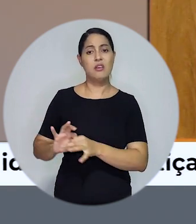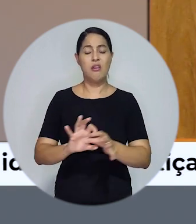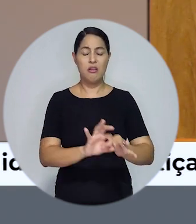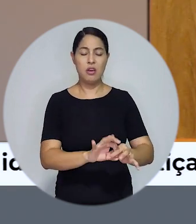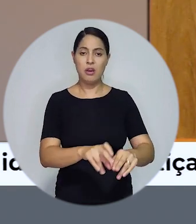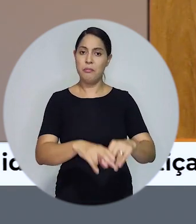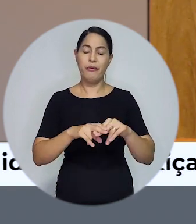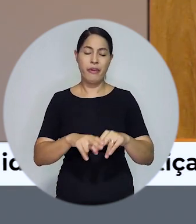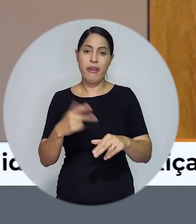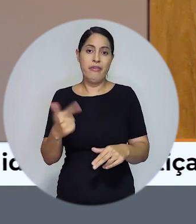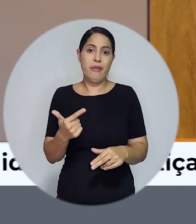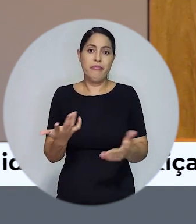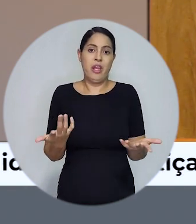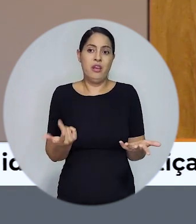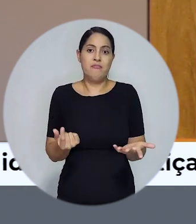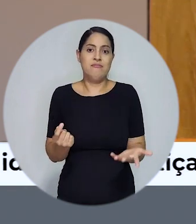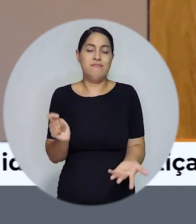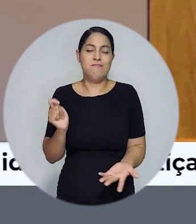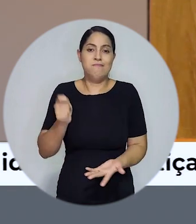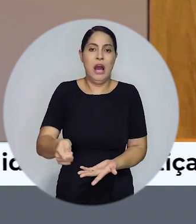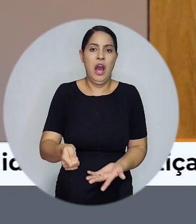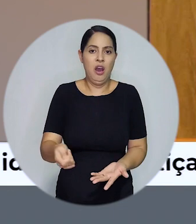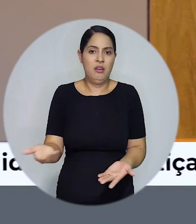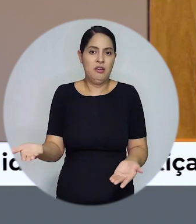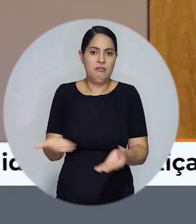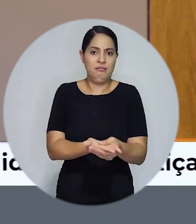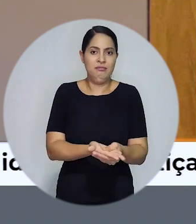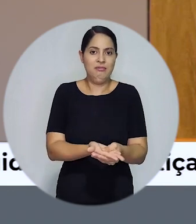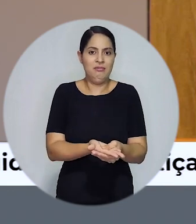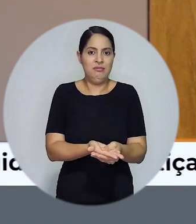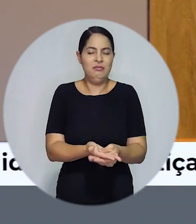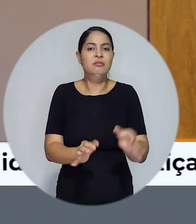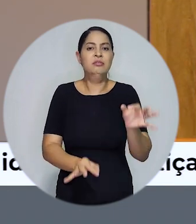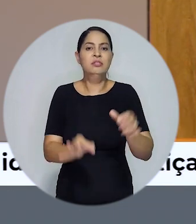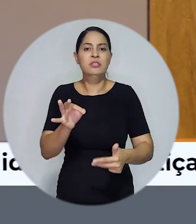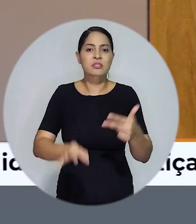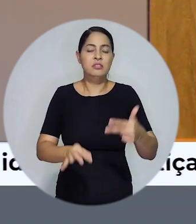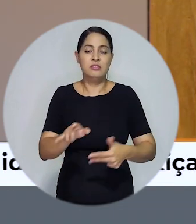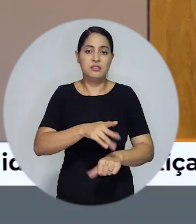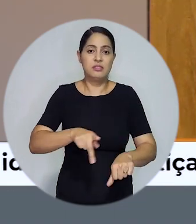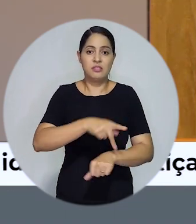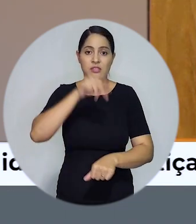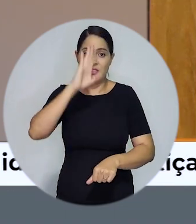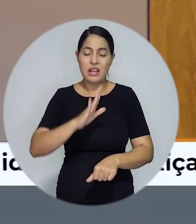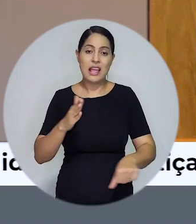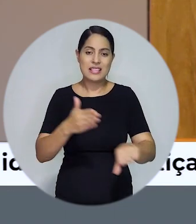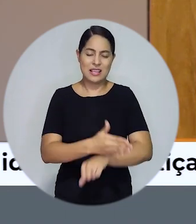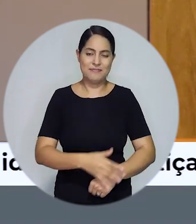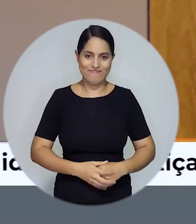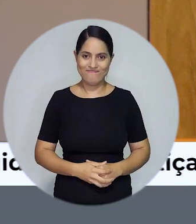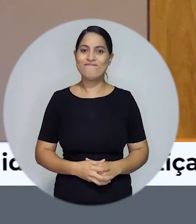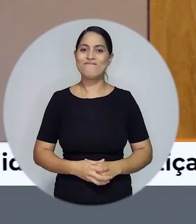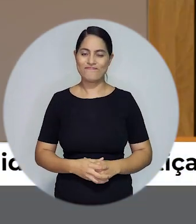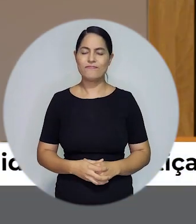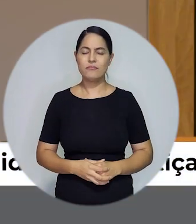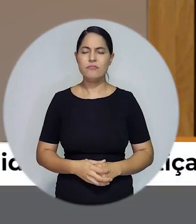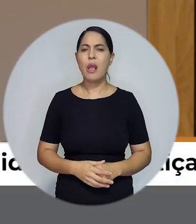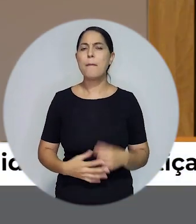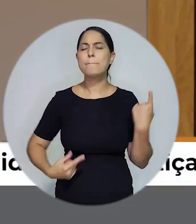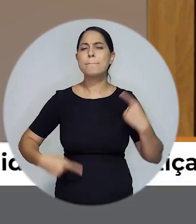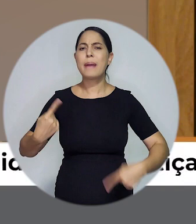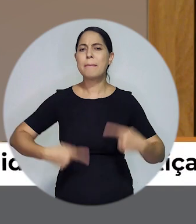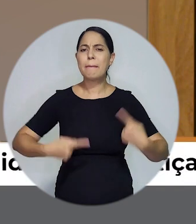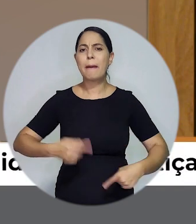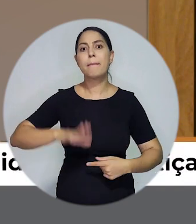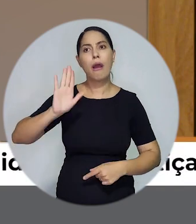Judiciário tenham condições de assim fazer, porque não tem recursos para, no momento, garantir à vista o acesso ao judiciário brasileiro. Essa